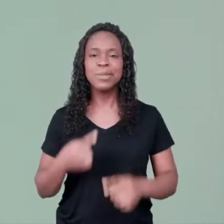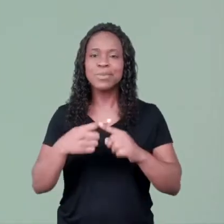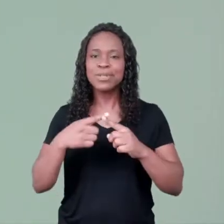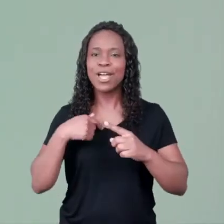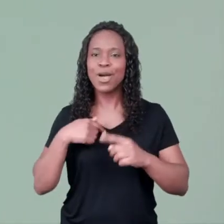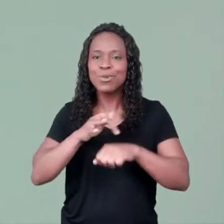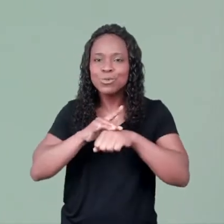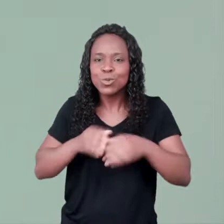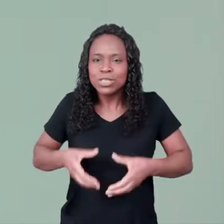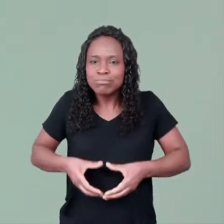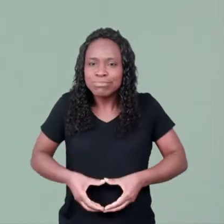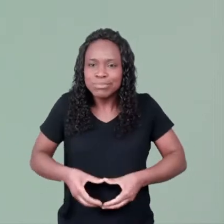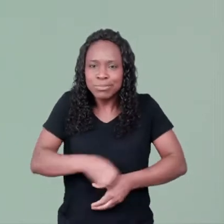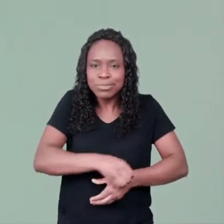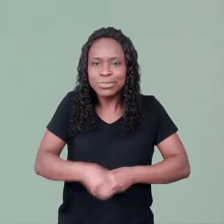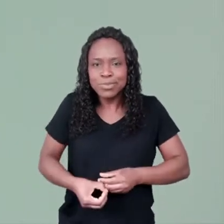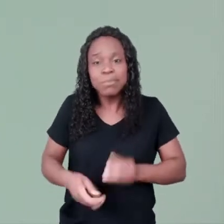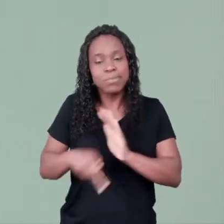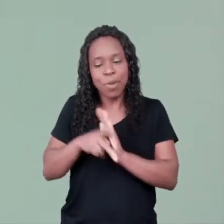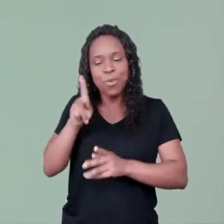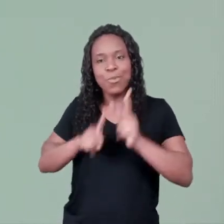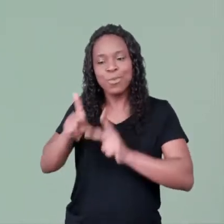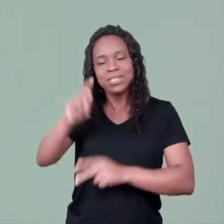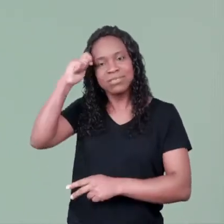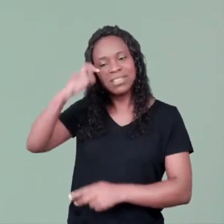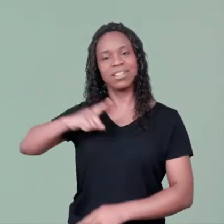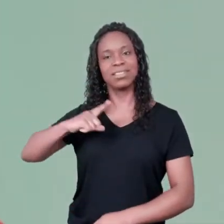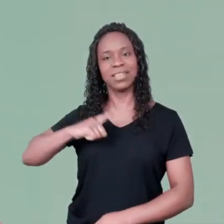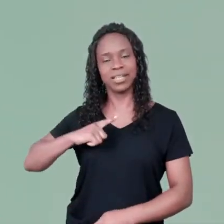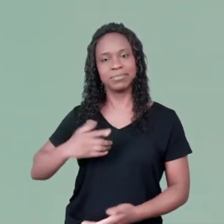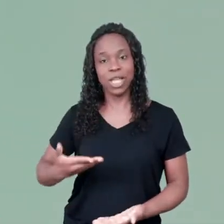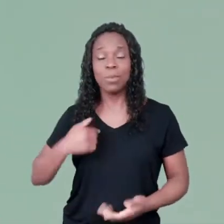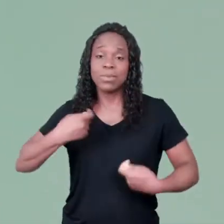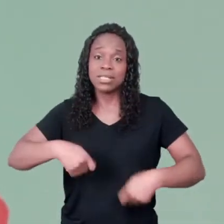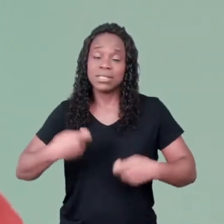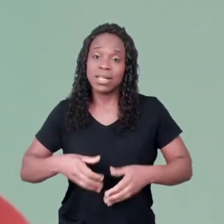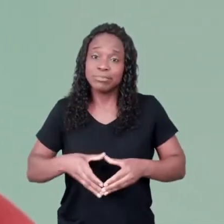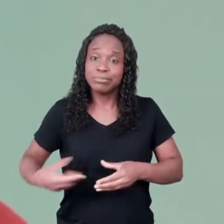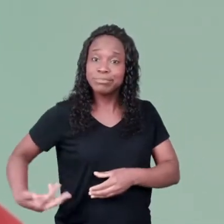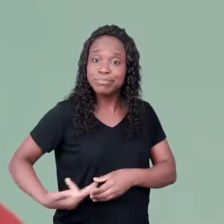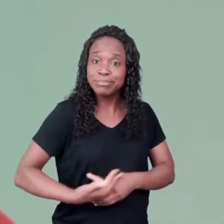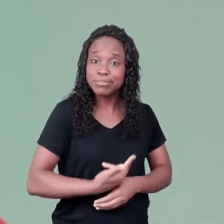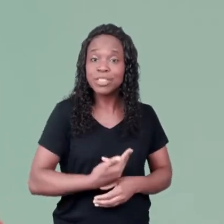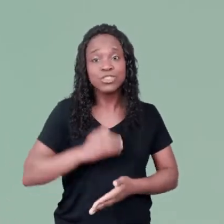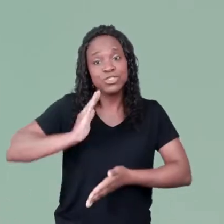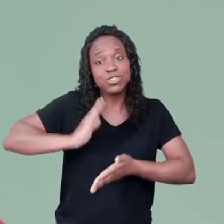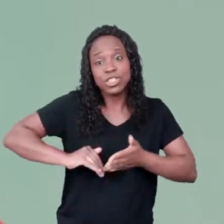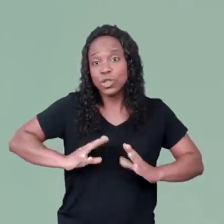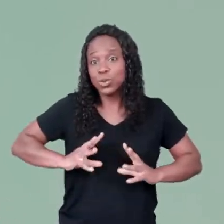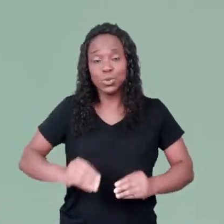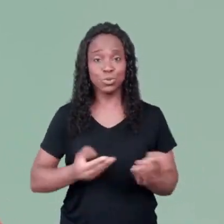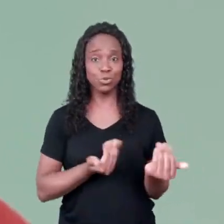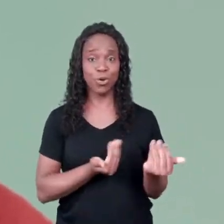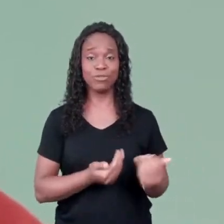tive uma miomatose, que é algo bastante comum na população negra. Então eu precisei fazer uma histerectomia, uma retirada de